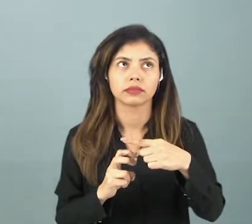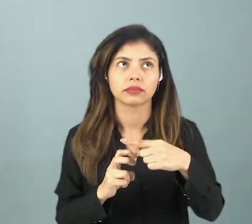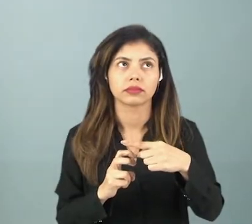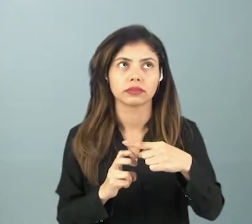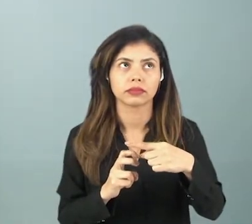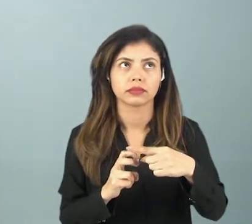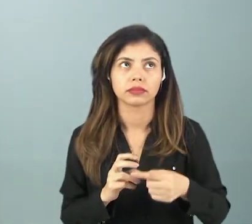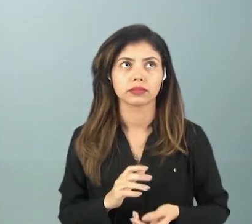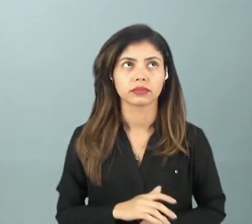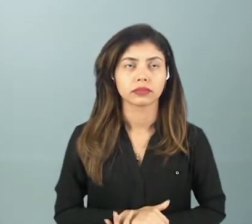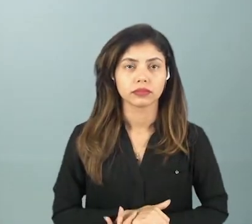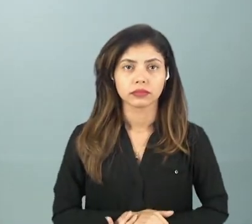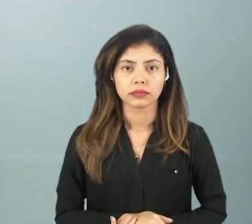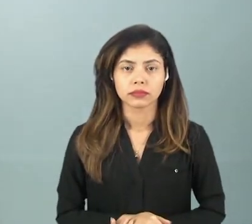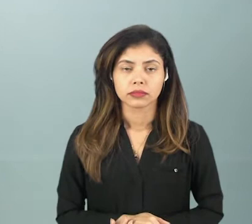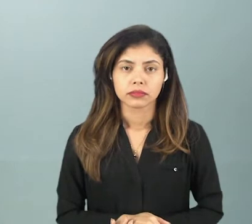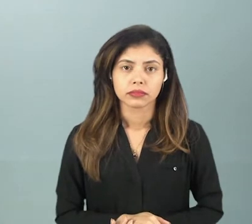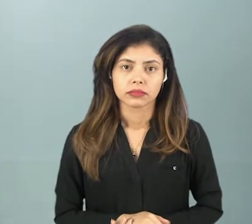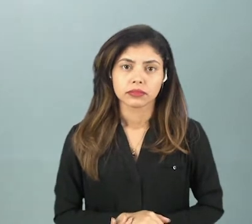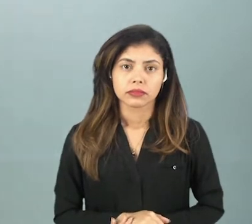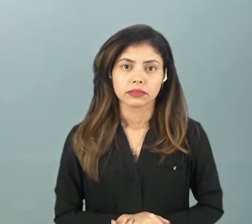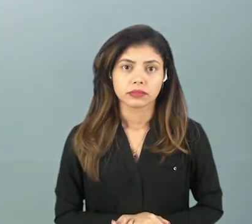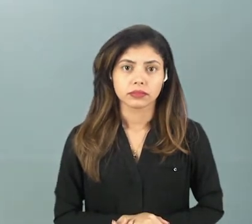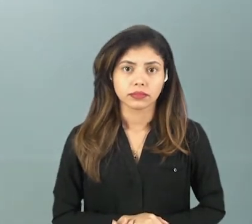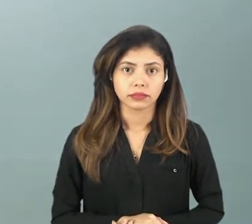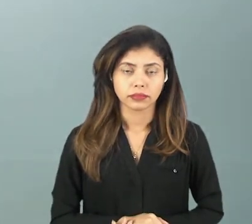Vem aqui comigo.